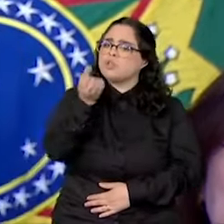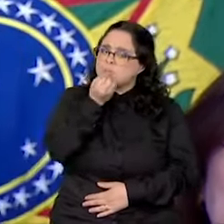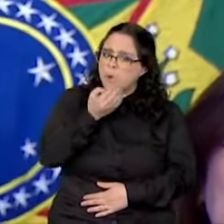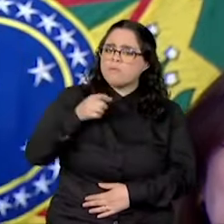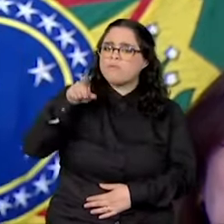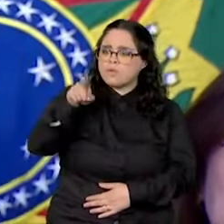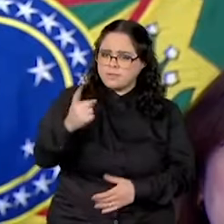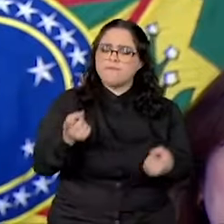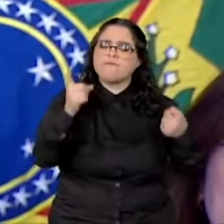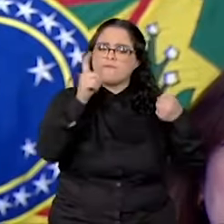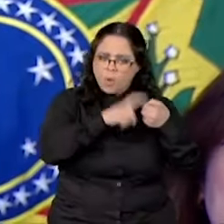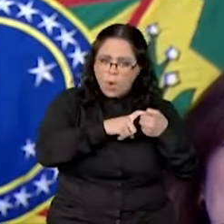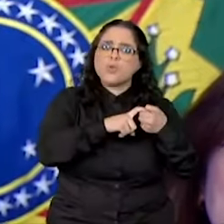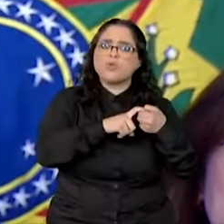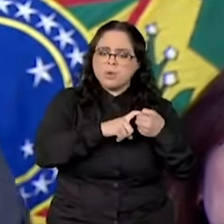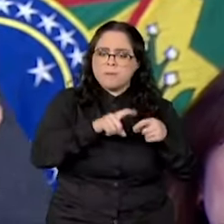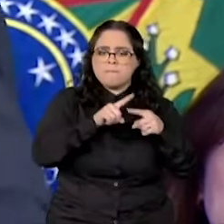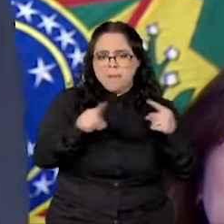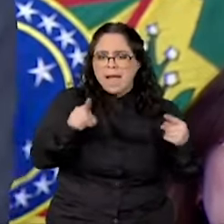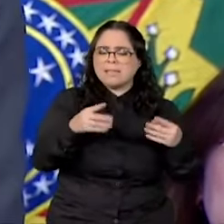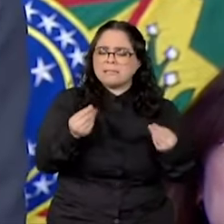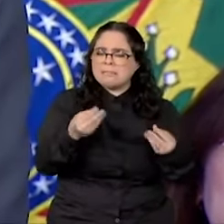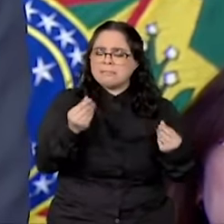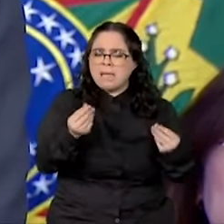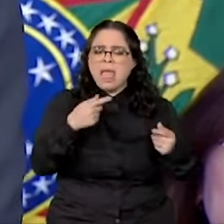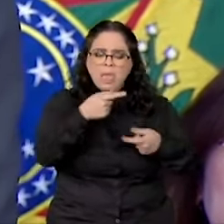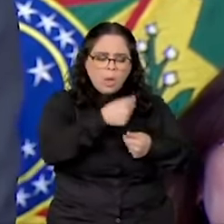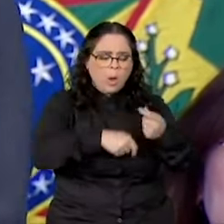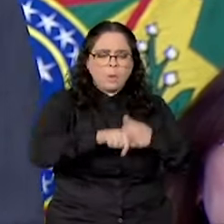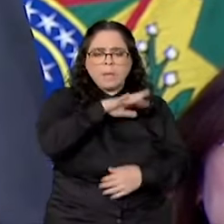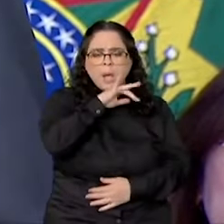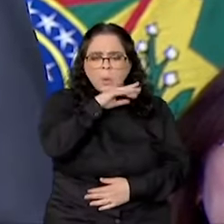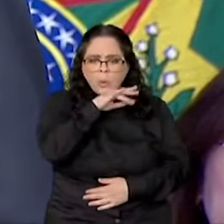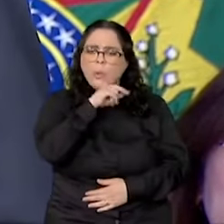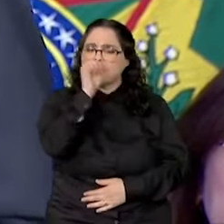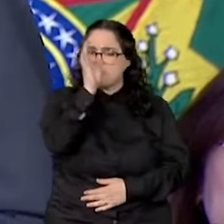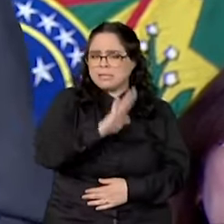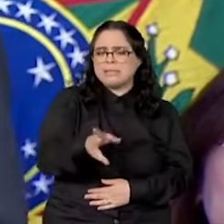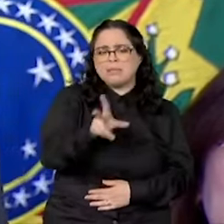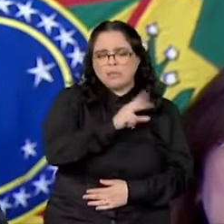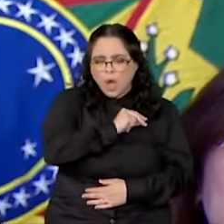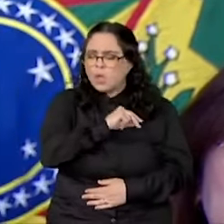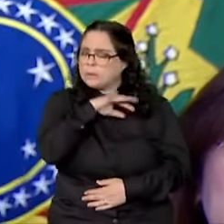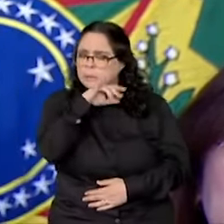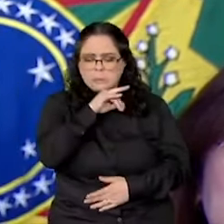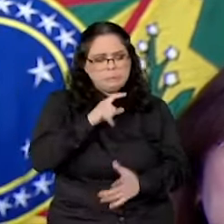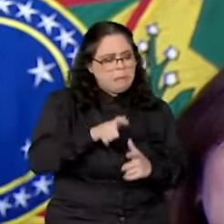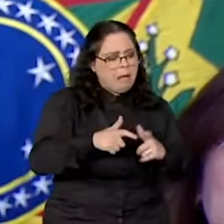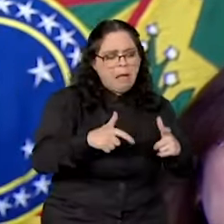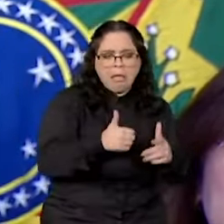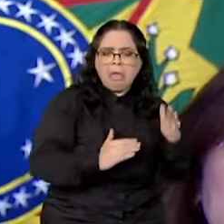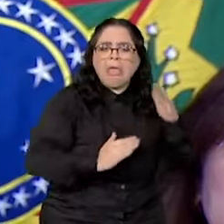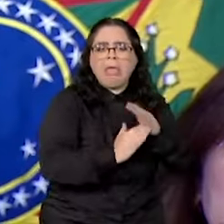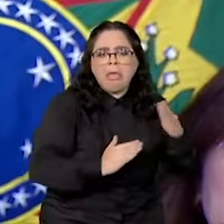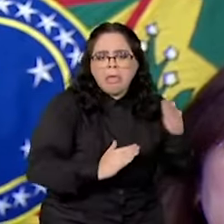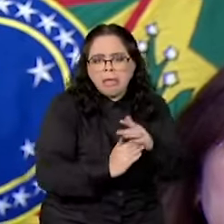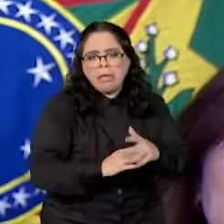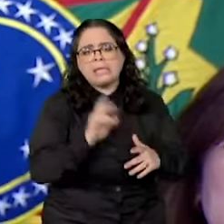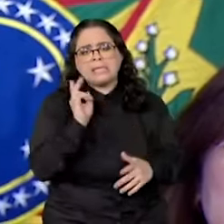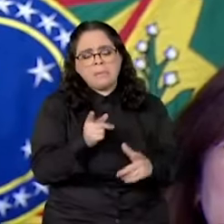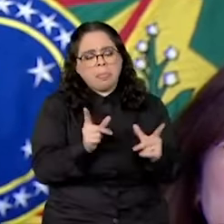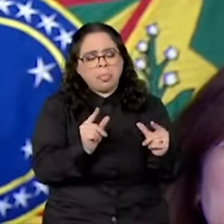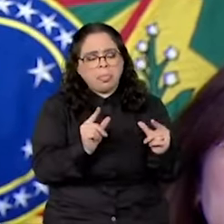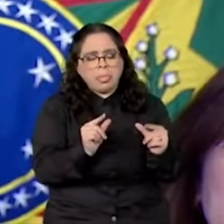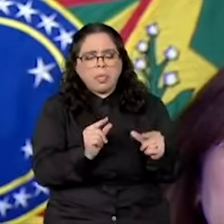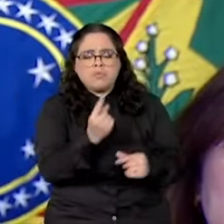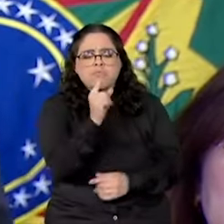que o senhor votou. Mas a economia do Brasil está muito ruim, presidente. A economia do Brasil não vai crescer. Ela vai crescer